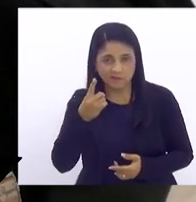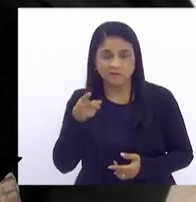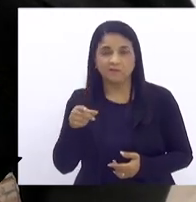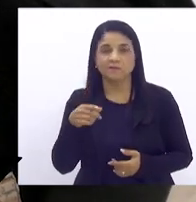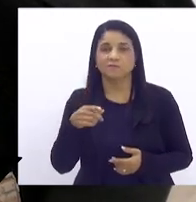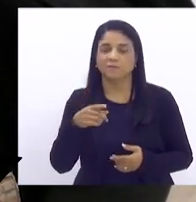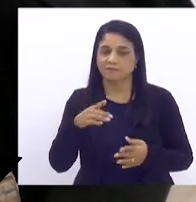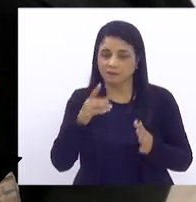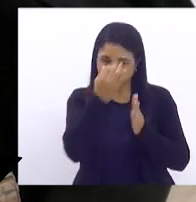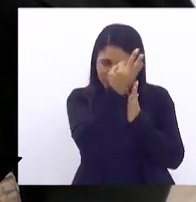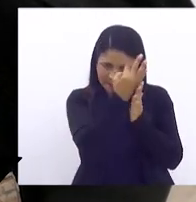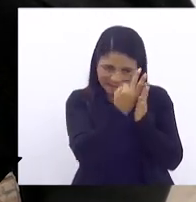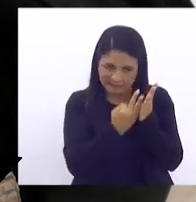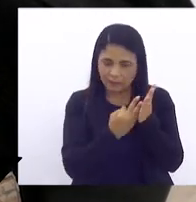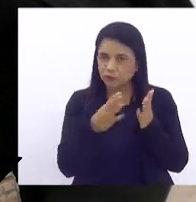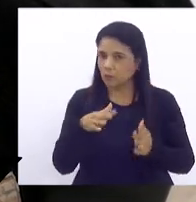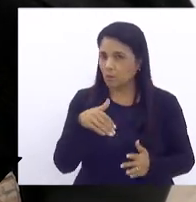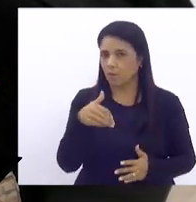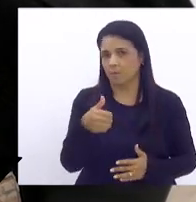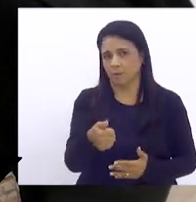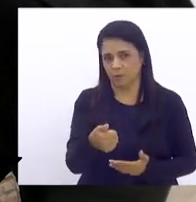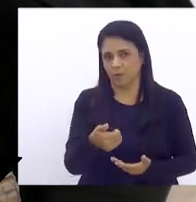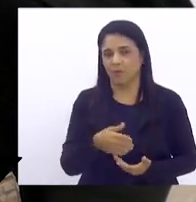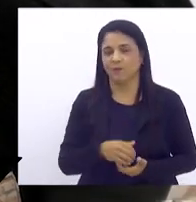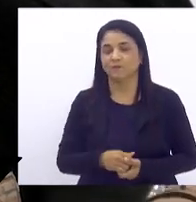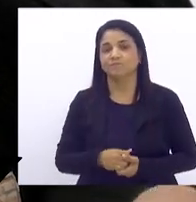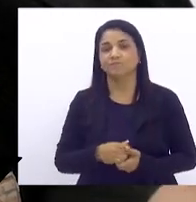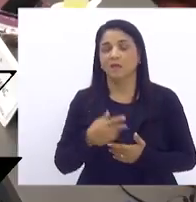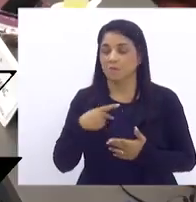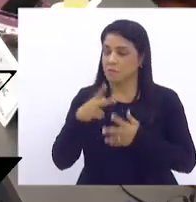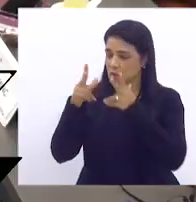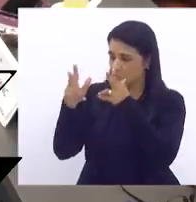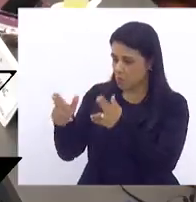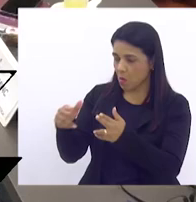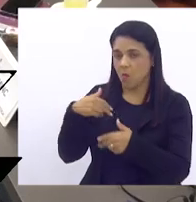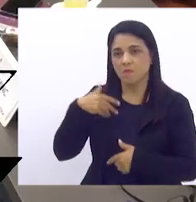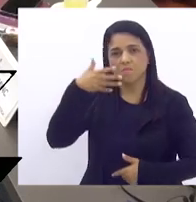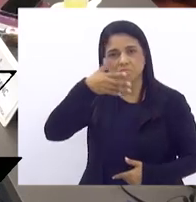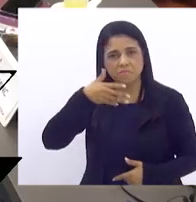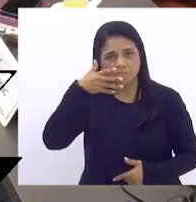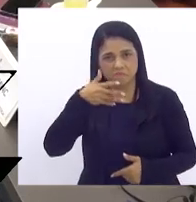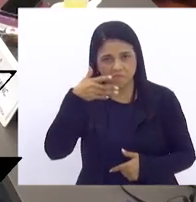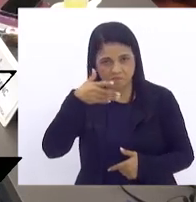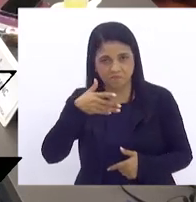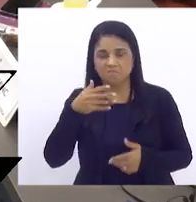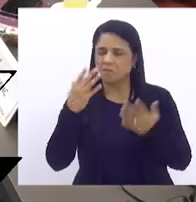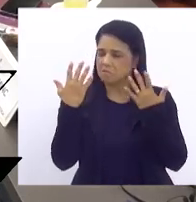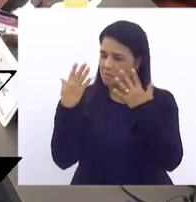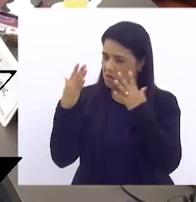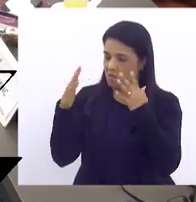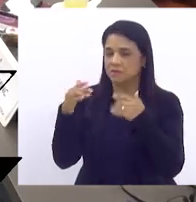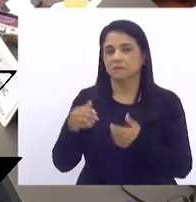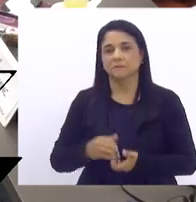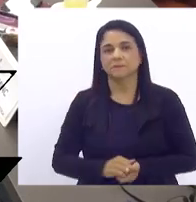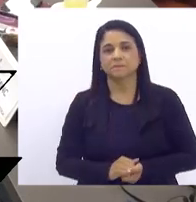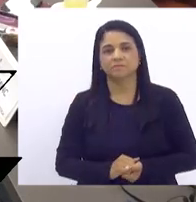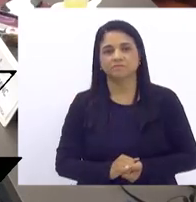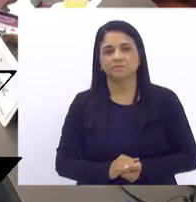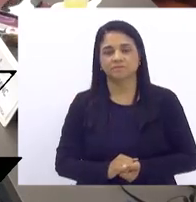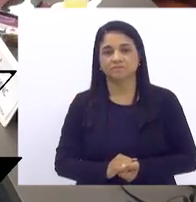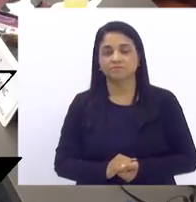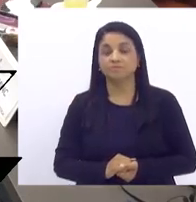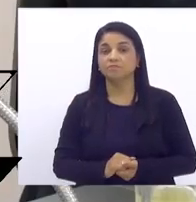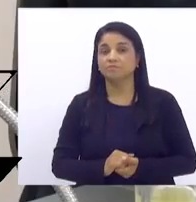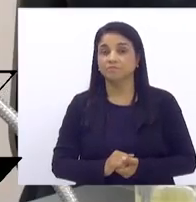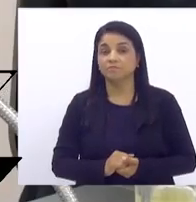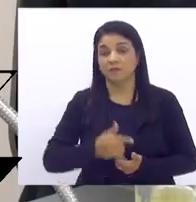um arcabouço legislativo ainda melhor. Faço minhas as suas palavras, deputada Verônica. Parabéns. É exatamente isso. Bem, passemos